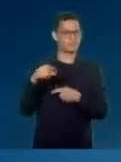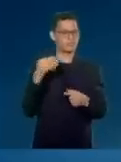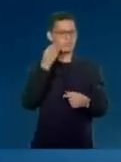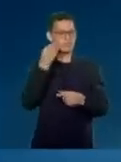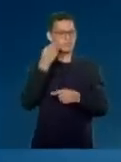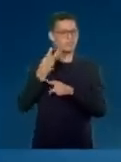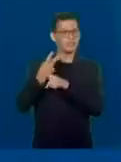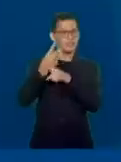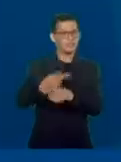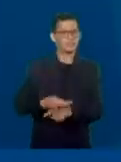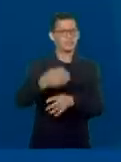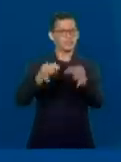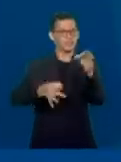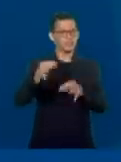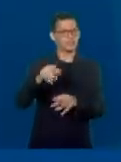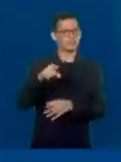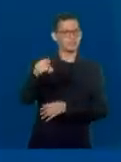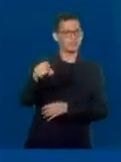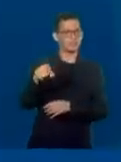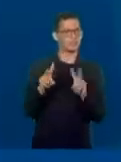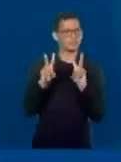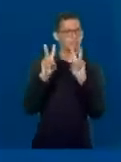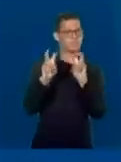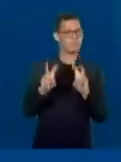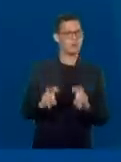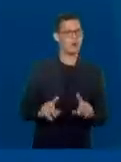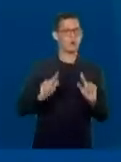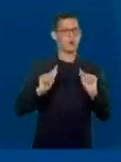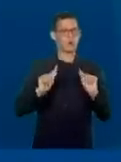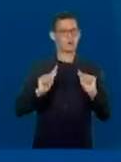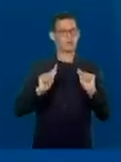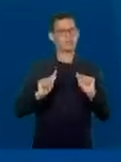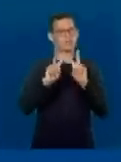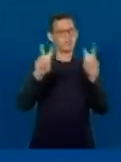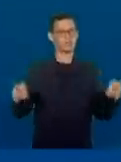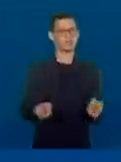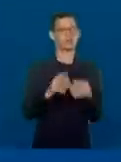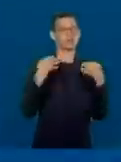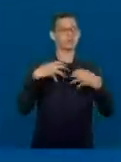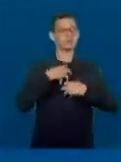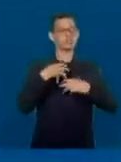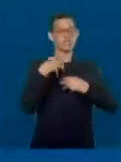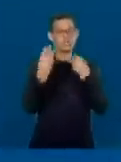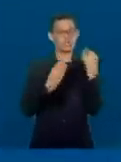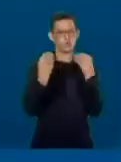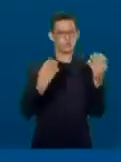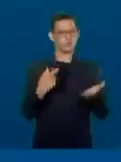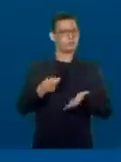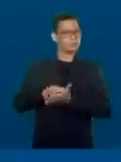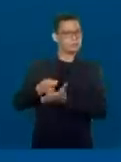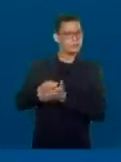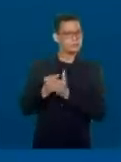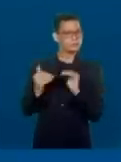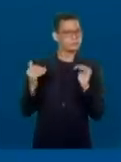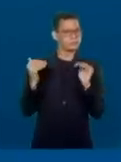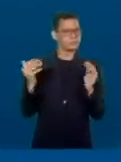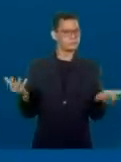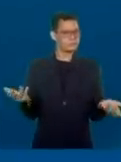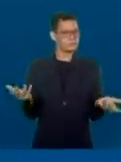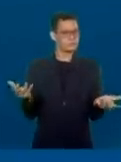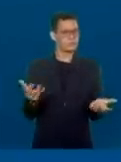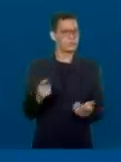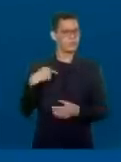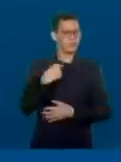buscando da justiça militar, são questões ligadas ao autoritarismo. E o nosso governo não se presta a isso. Agora, no